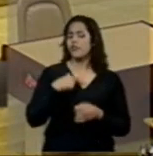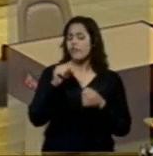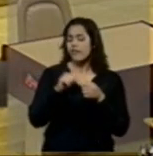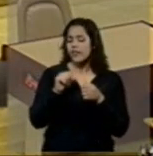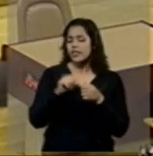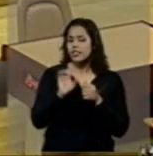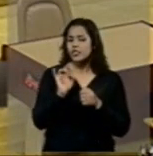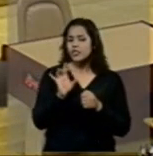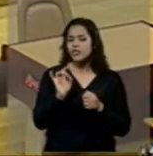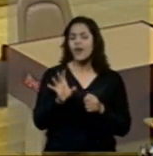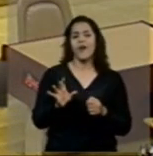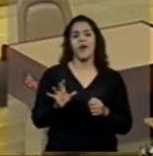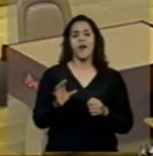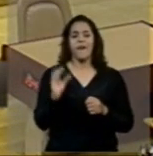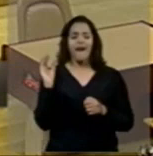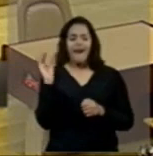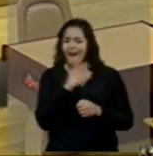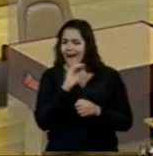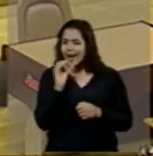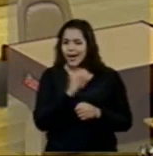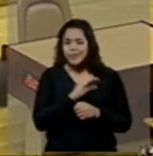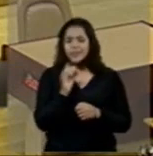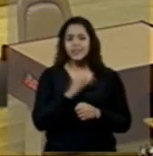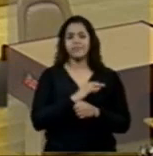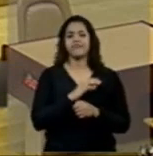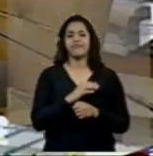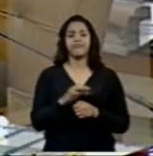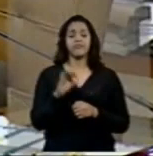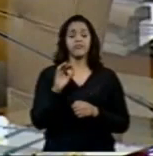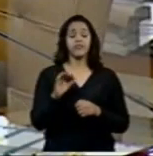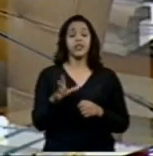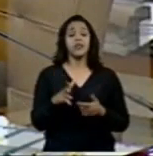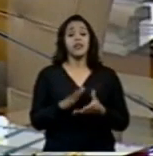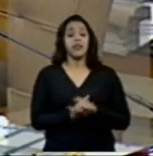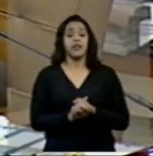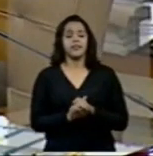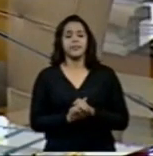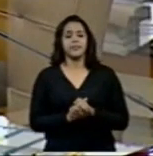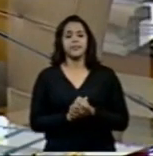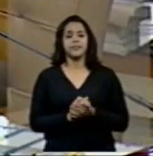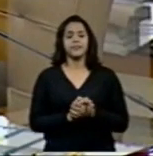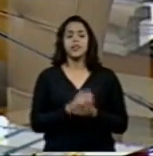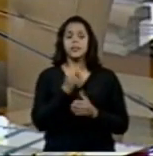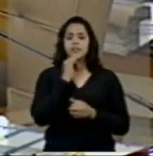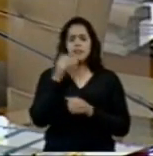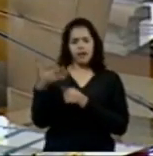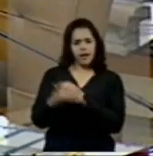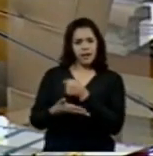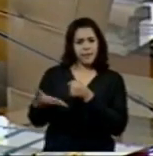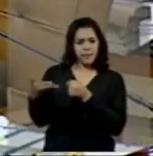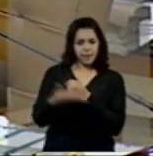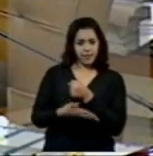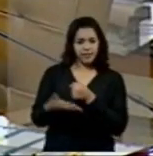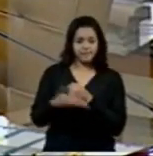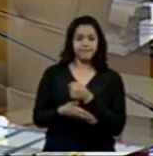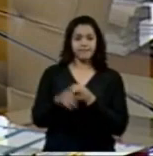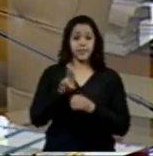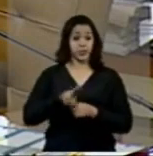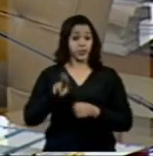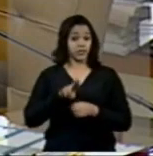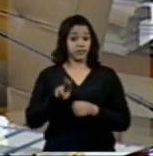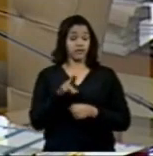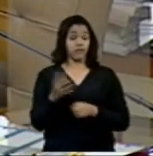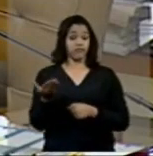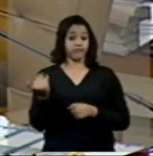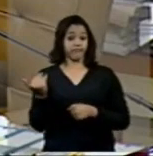apenas uma brevíssima referência fática, é que o fundamento